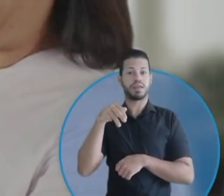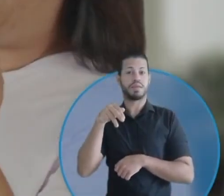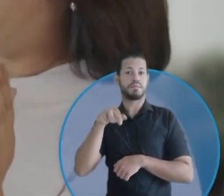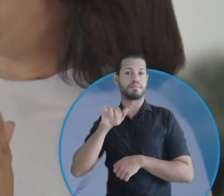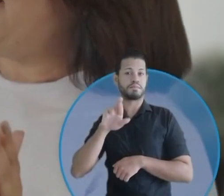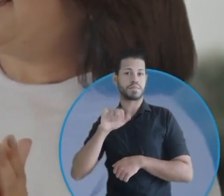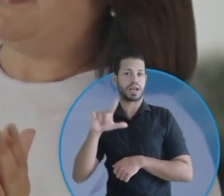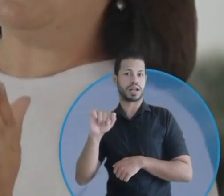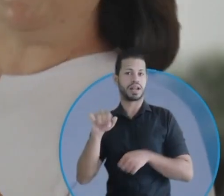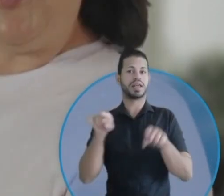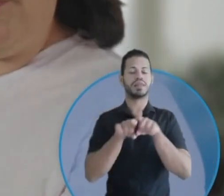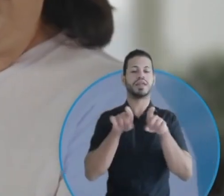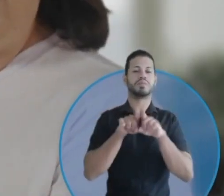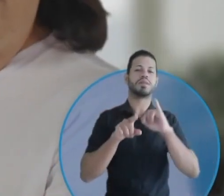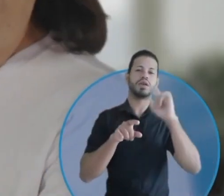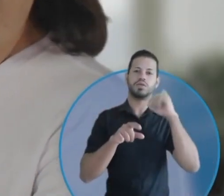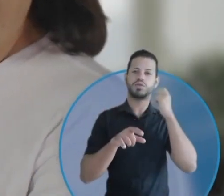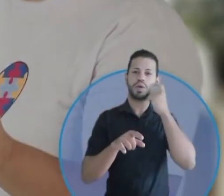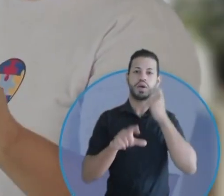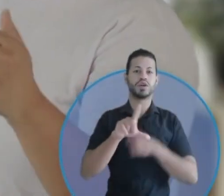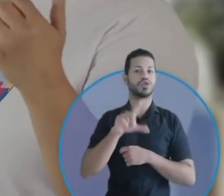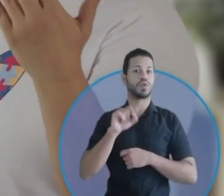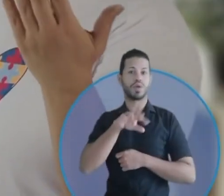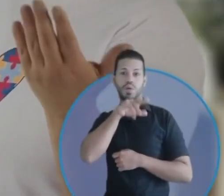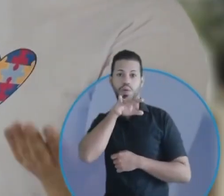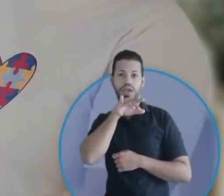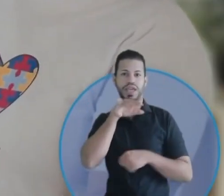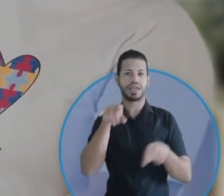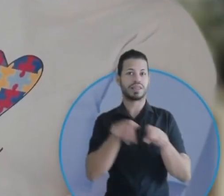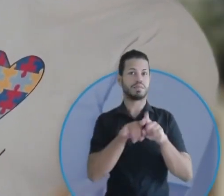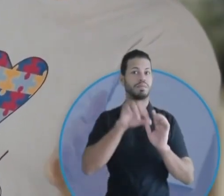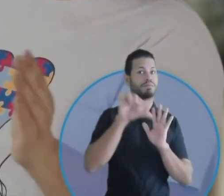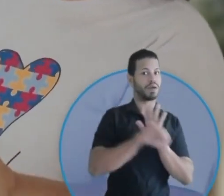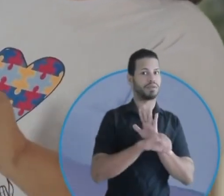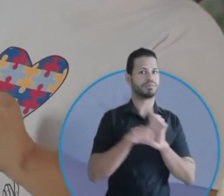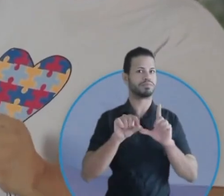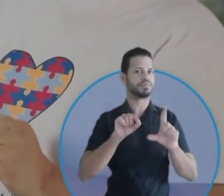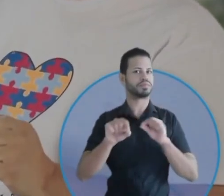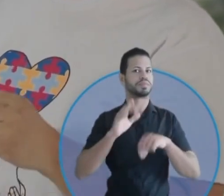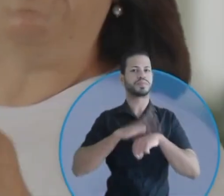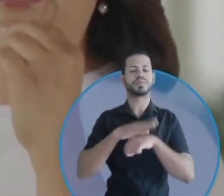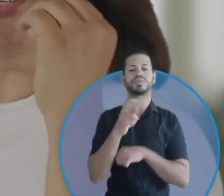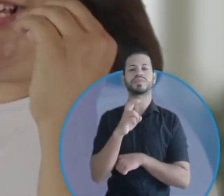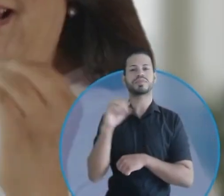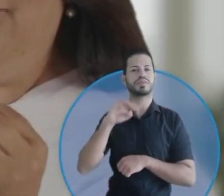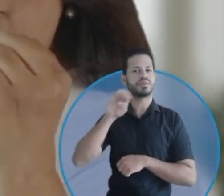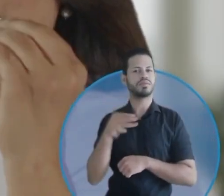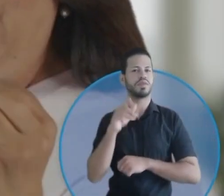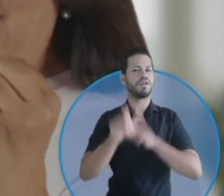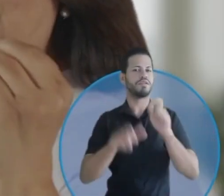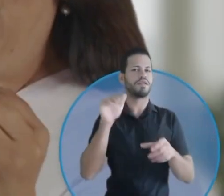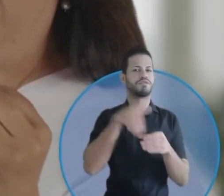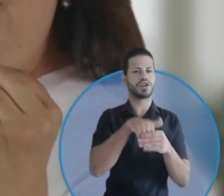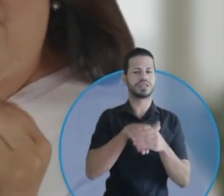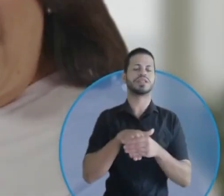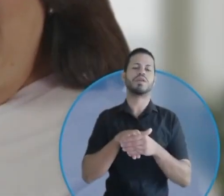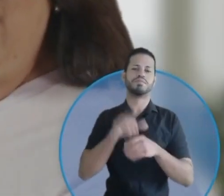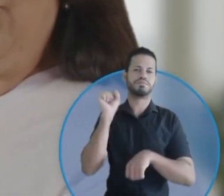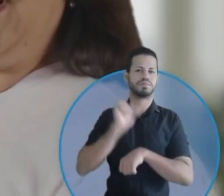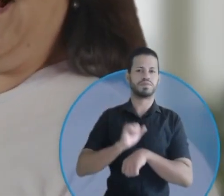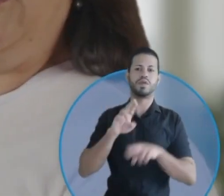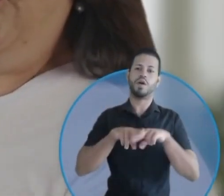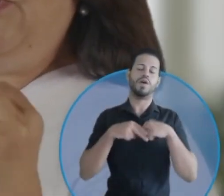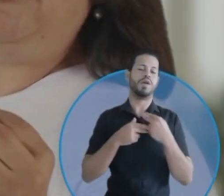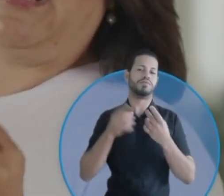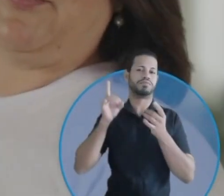prefeito entre Marília e seu primo João, entre escolher o ruim ou o pior, mais de 500 mil eleitores deixaram